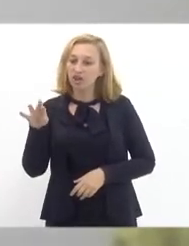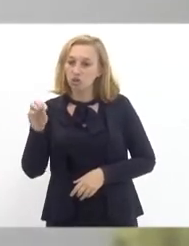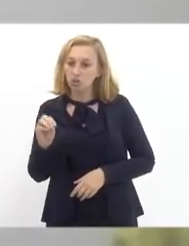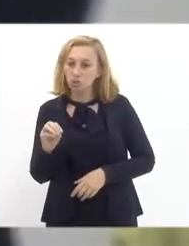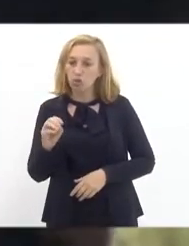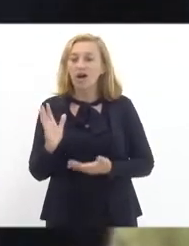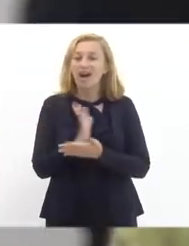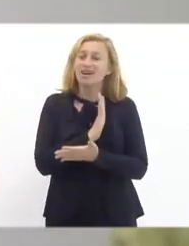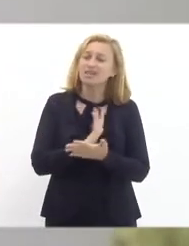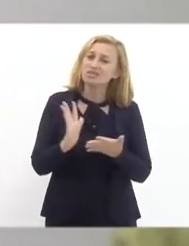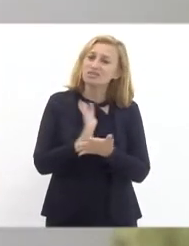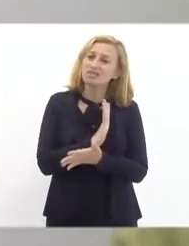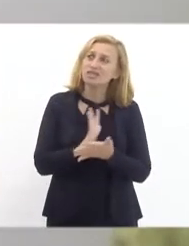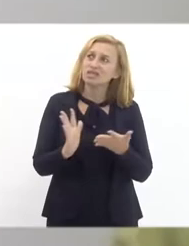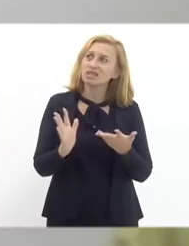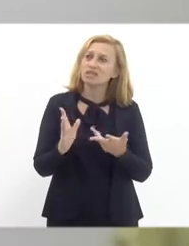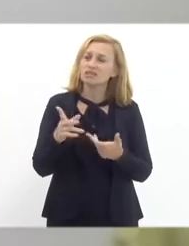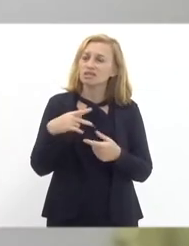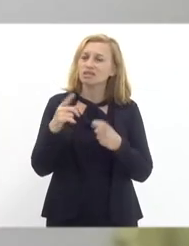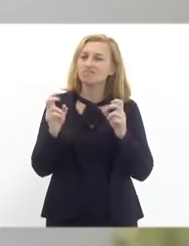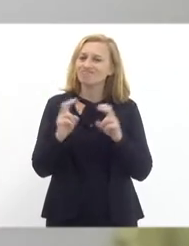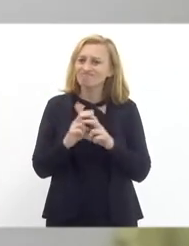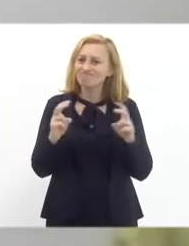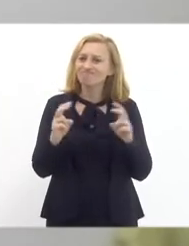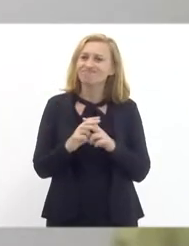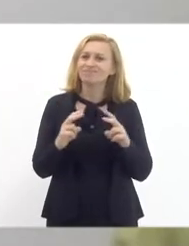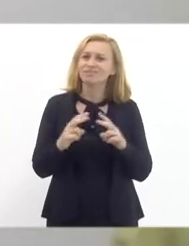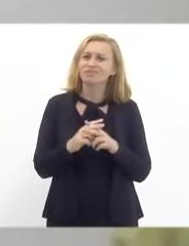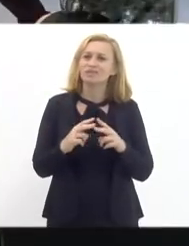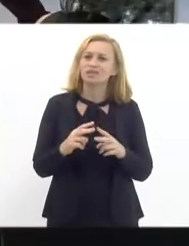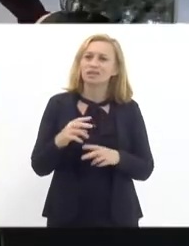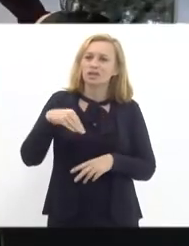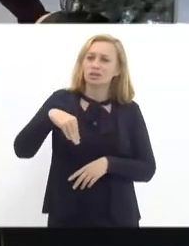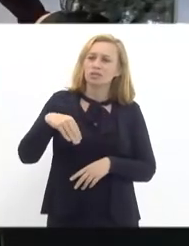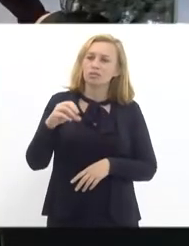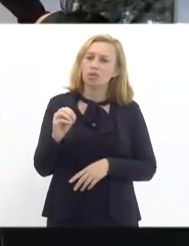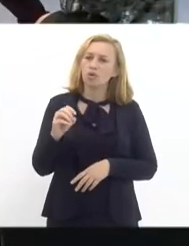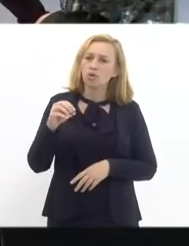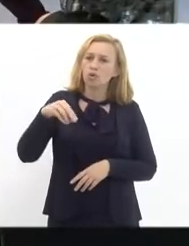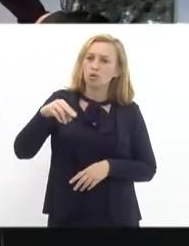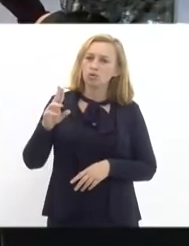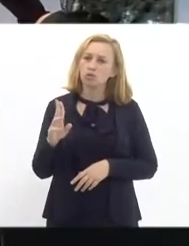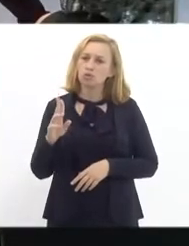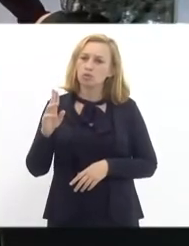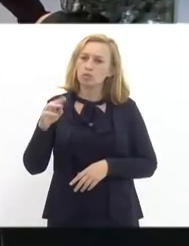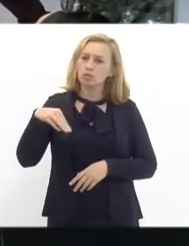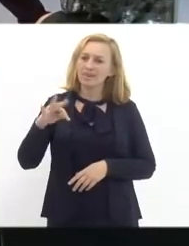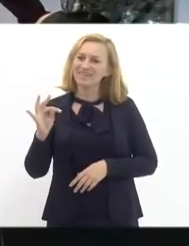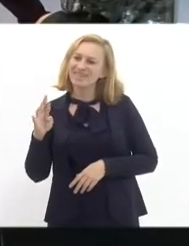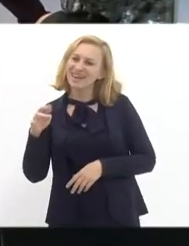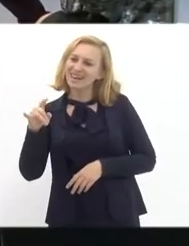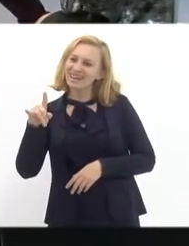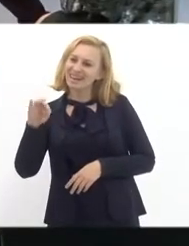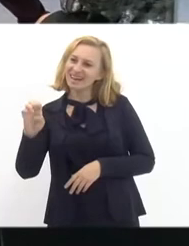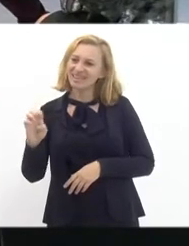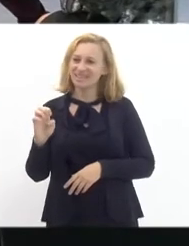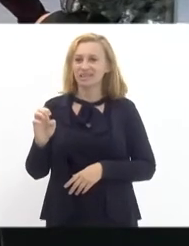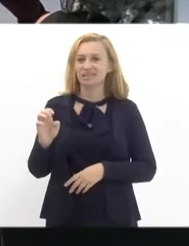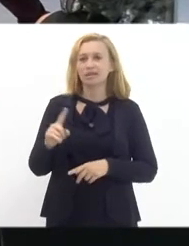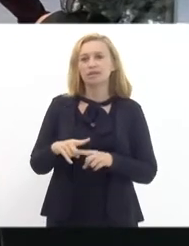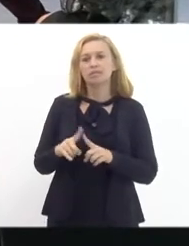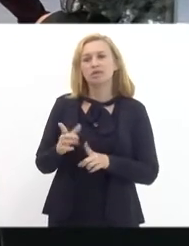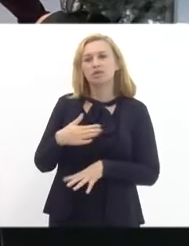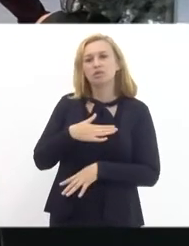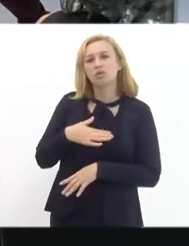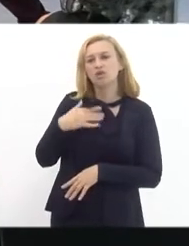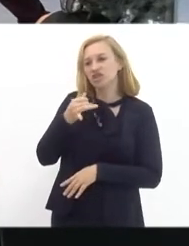às vezes, a gente fica brigando pela monumentalidade do monumento. Eu gosto de dar